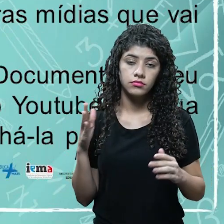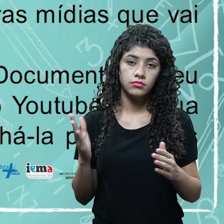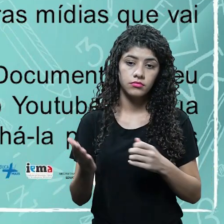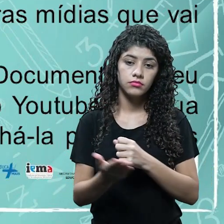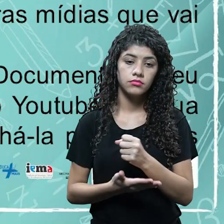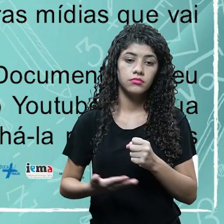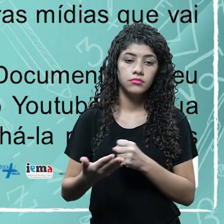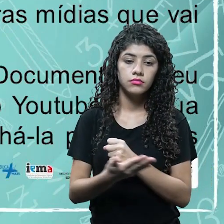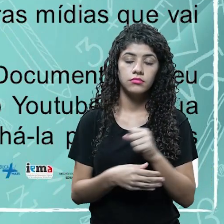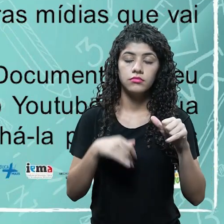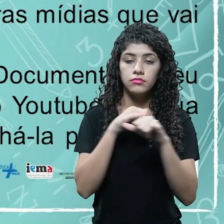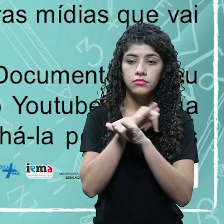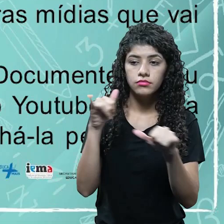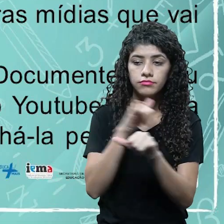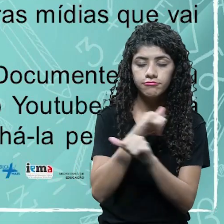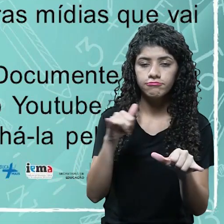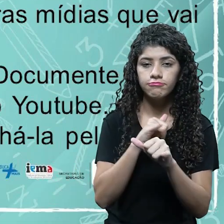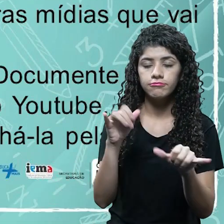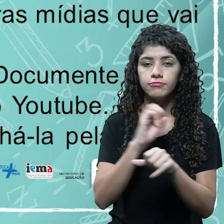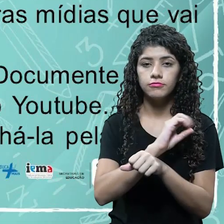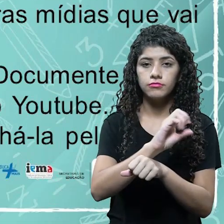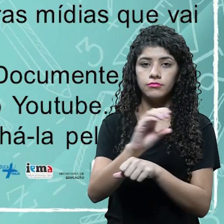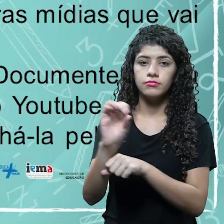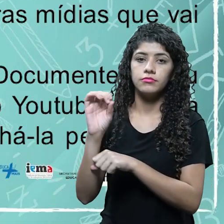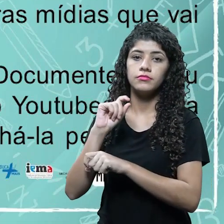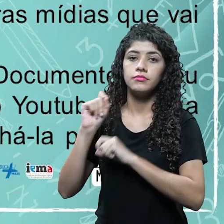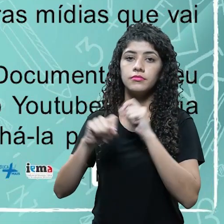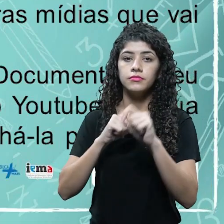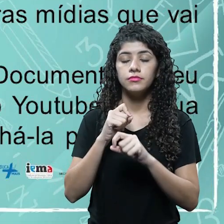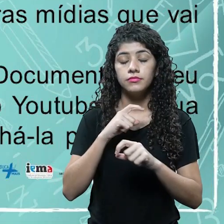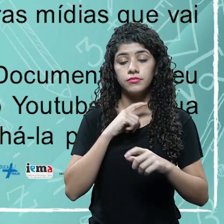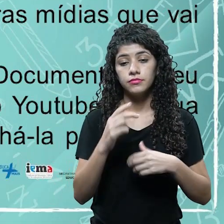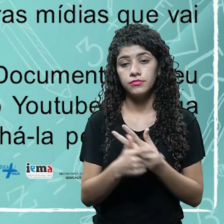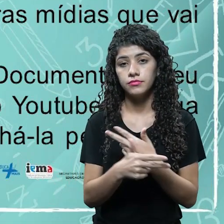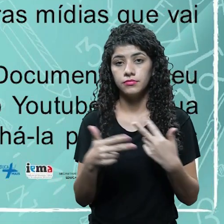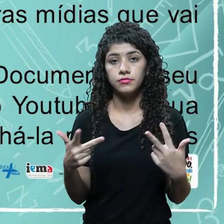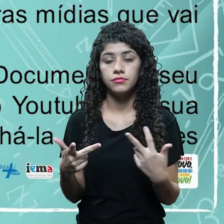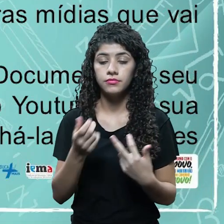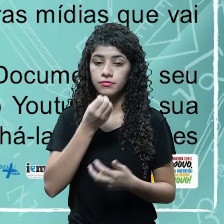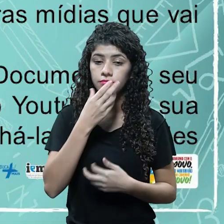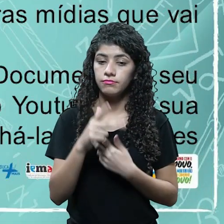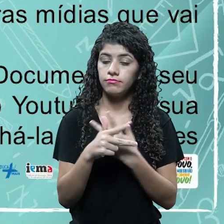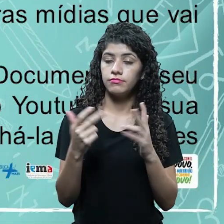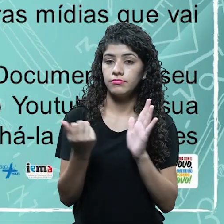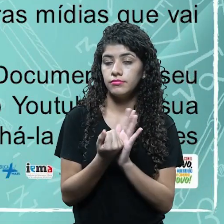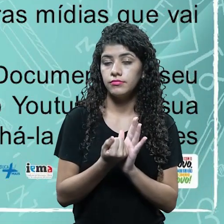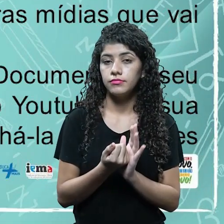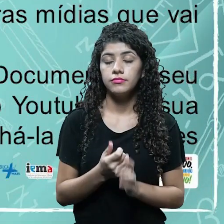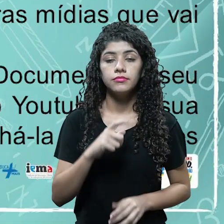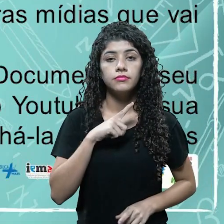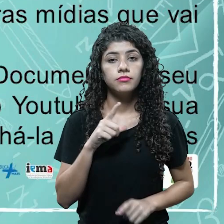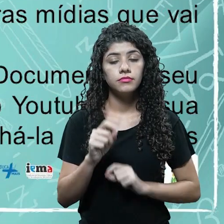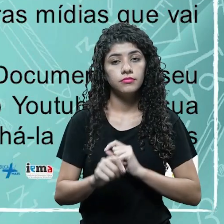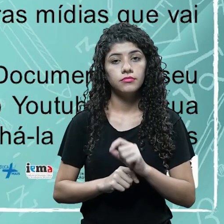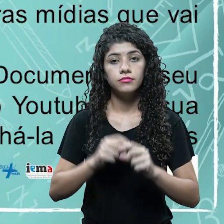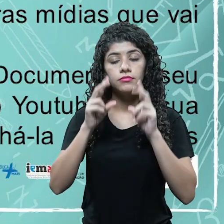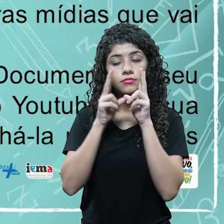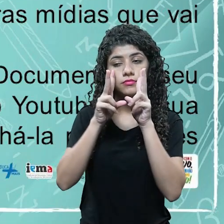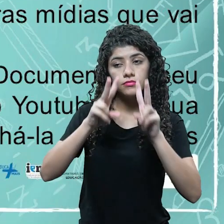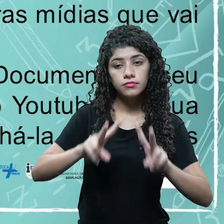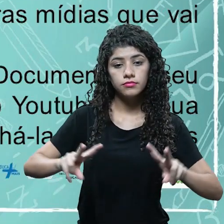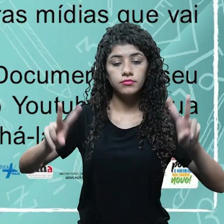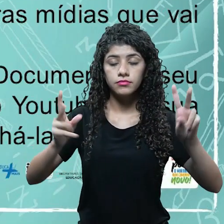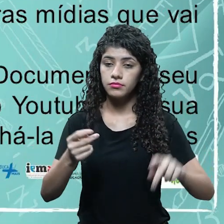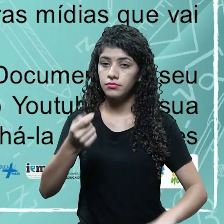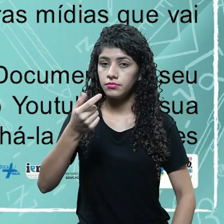de múltiplos canais. Afinal, é isso que vai gerar o maior alcance para a sua marca. A ação em si será vista por poucas